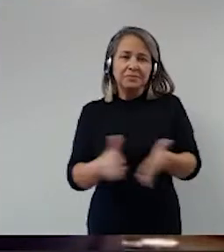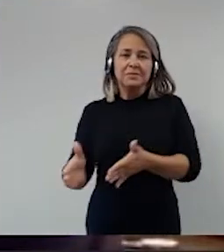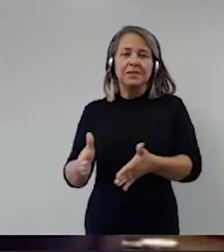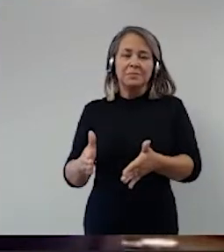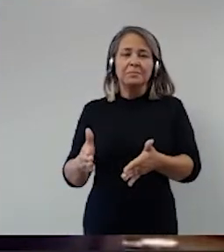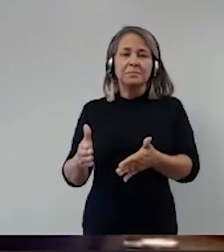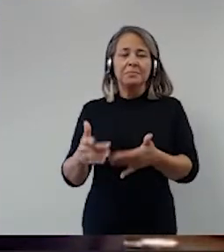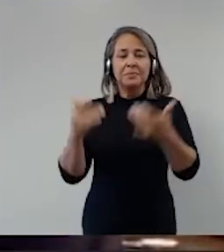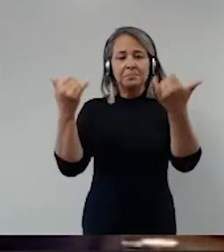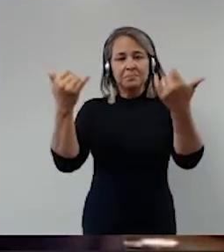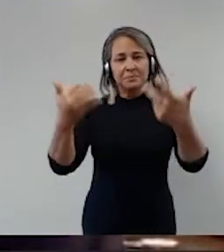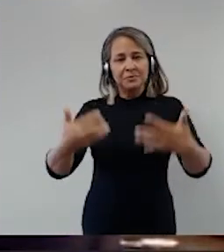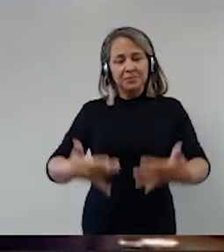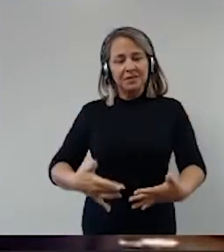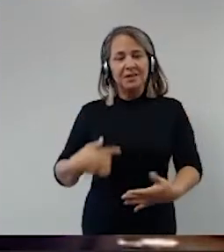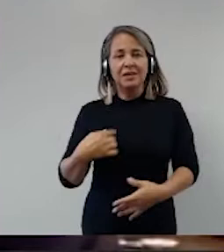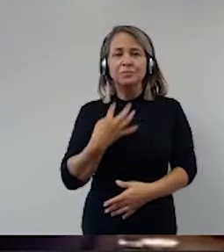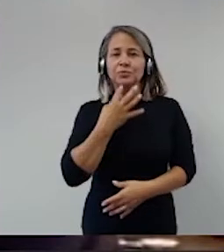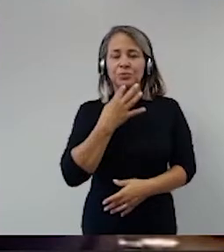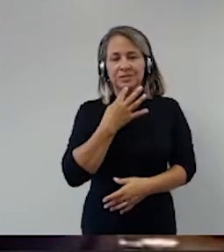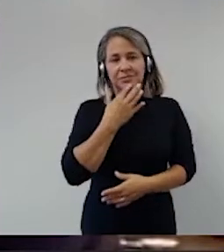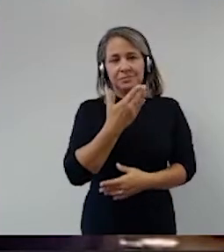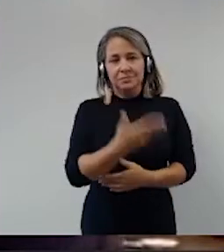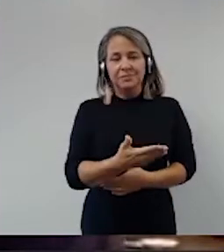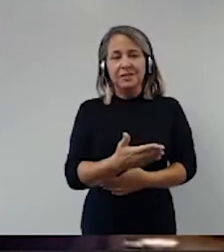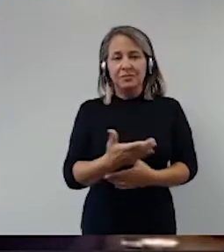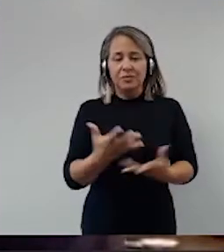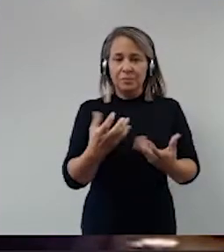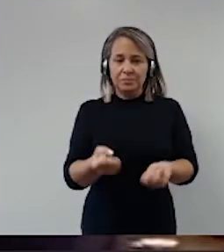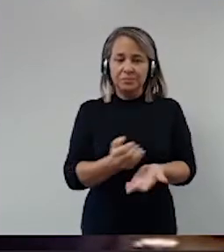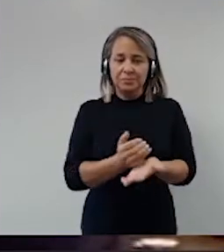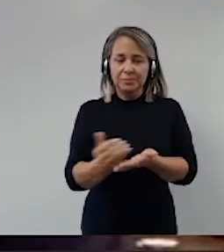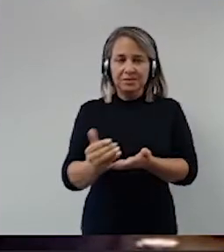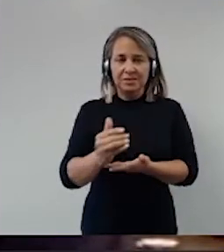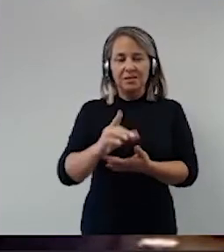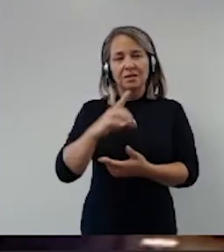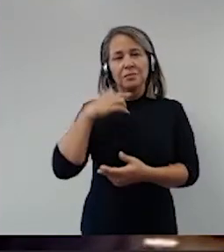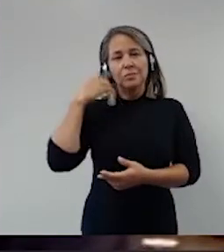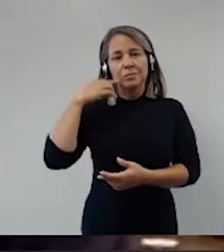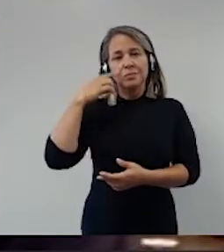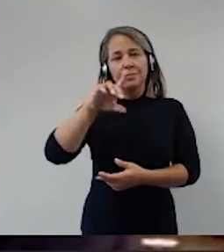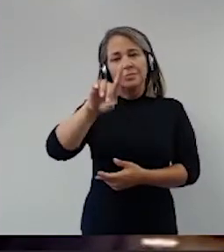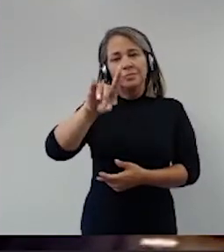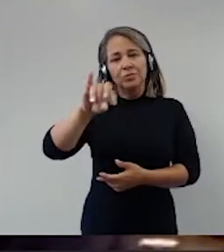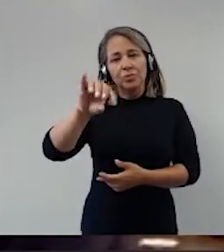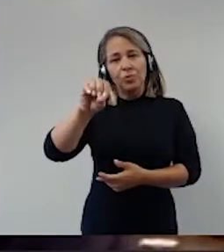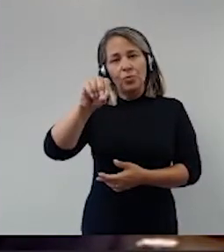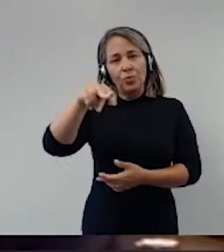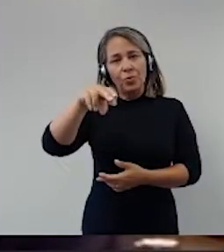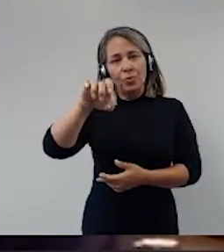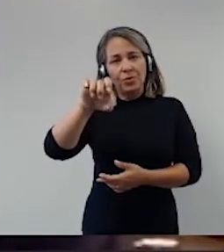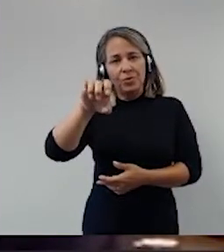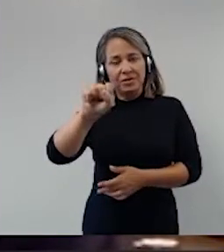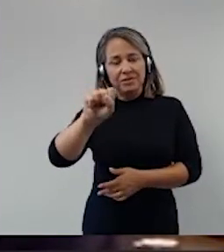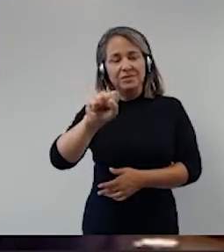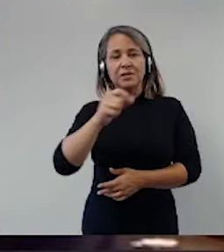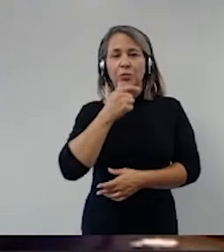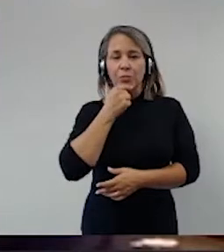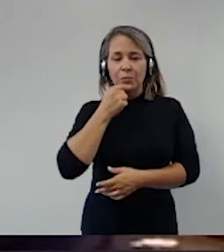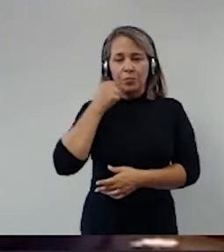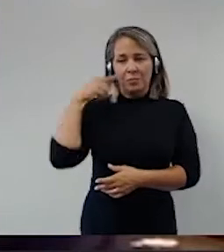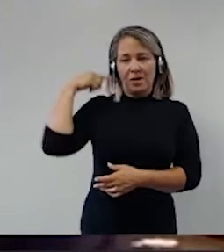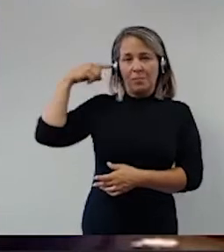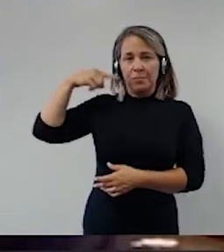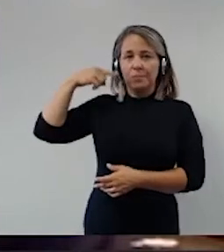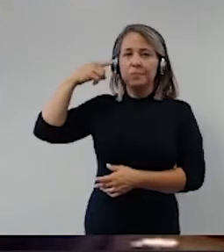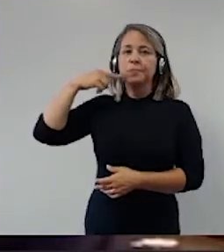seus conhecimentos, eu vou passar a palavra inicialmente para o Dr. Jones Muniz. O Dr. Jones é